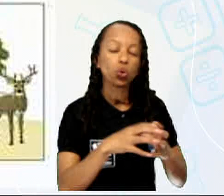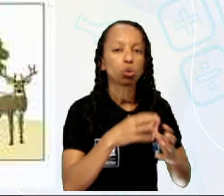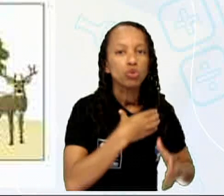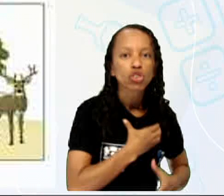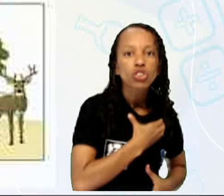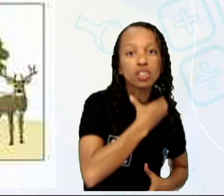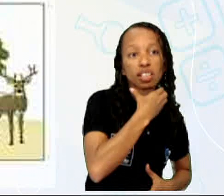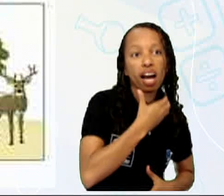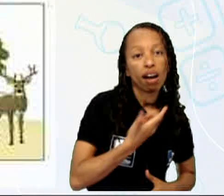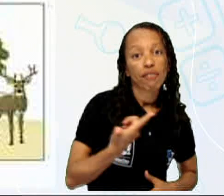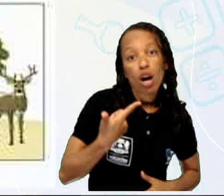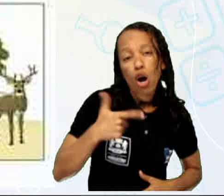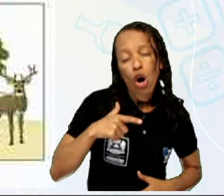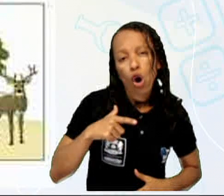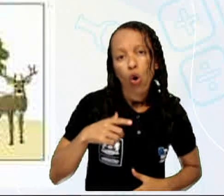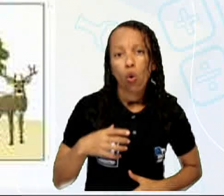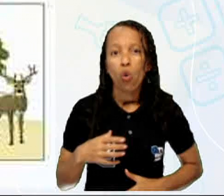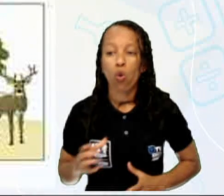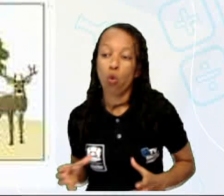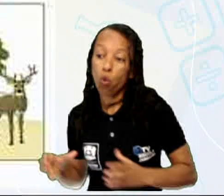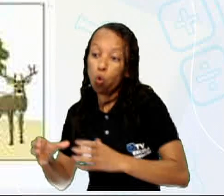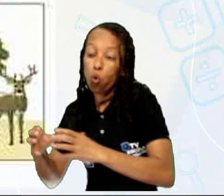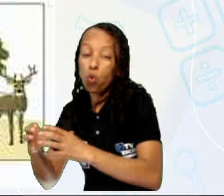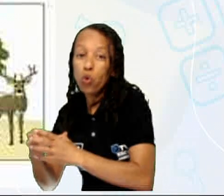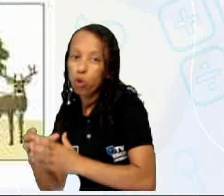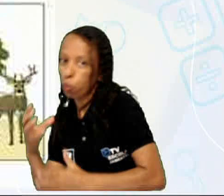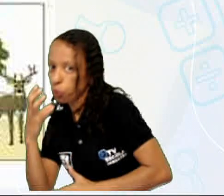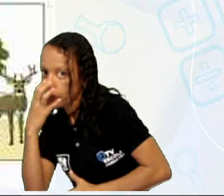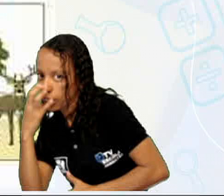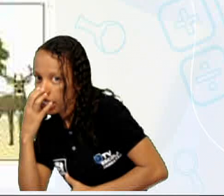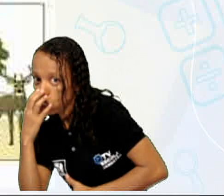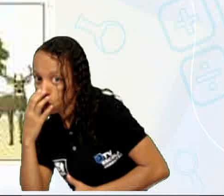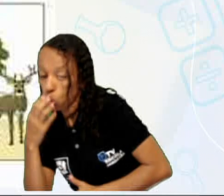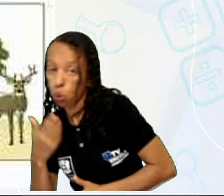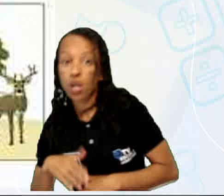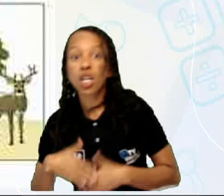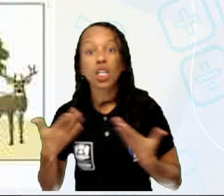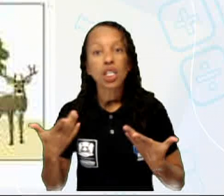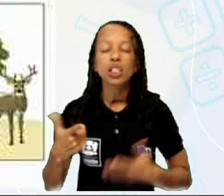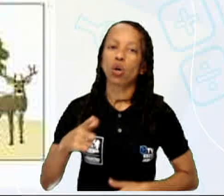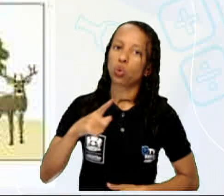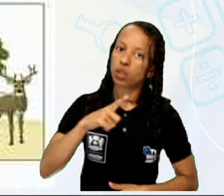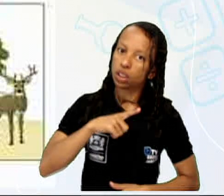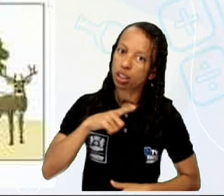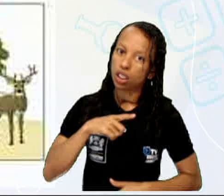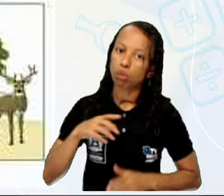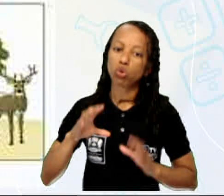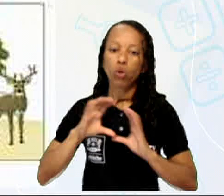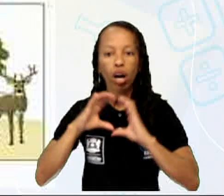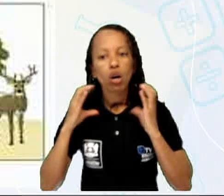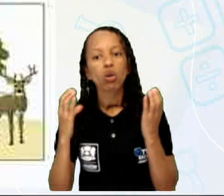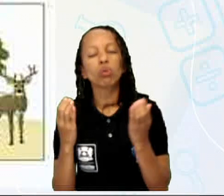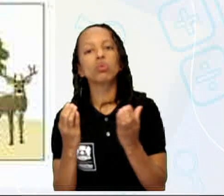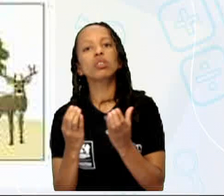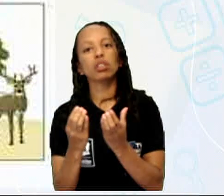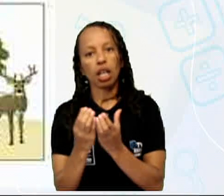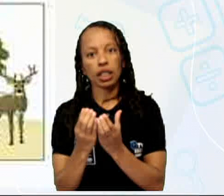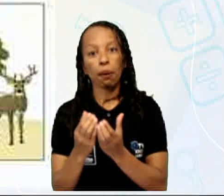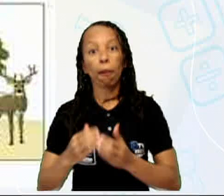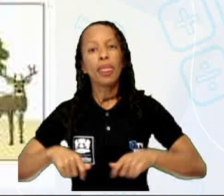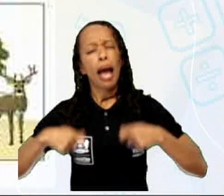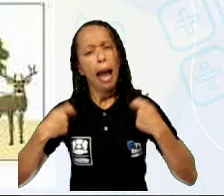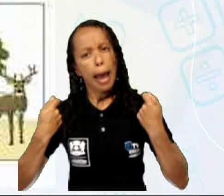uma comunidade, ok? E essas comunidades têm que estar em uma